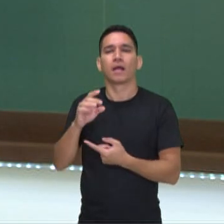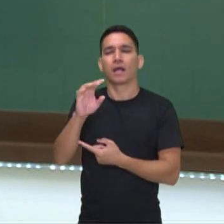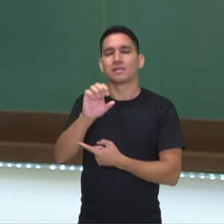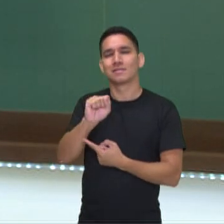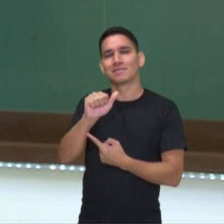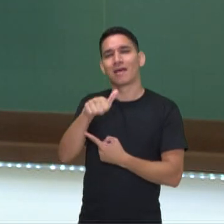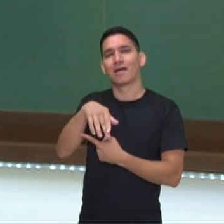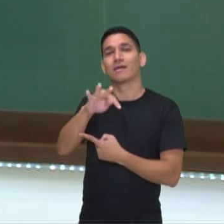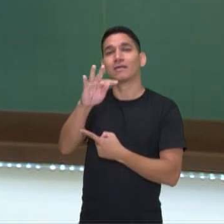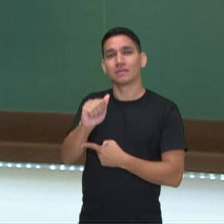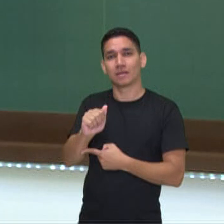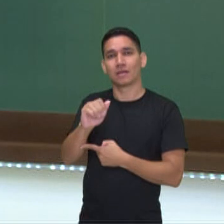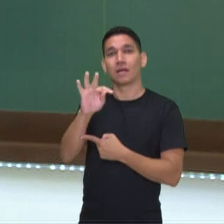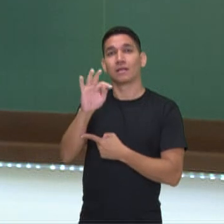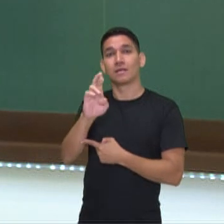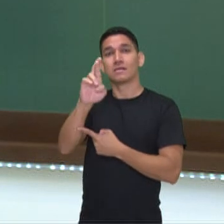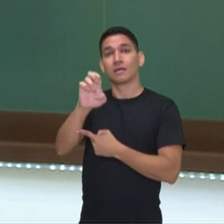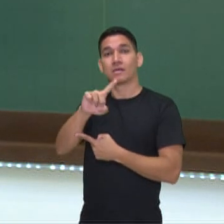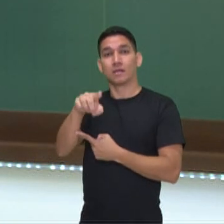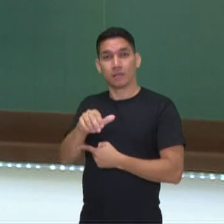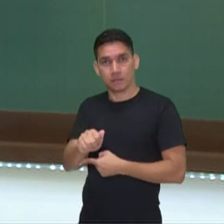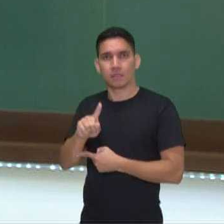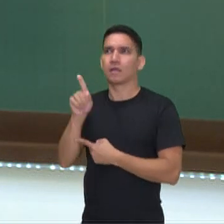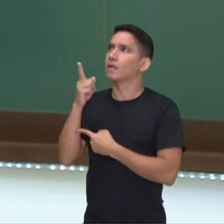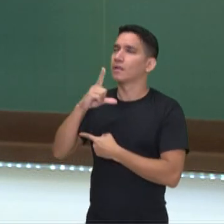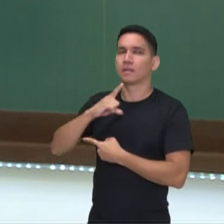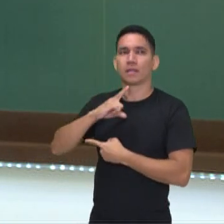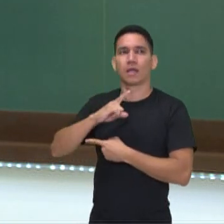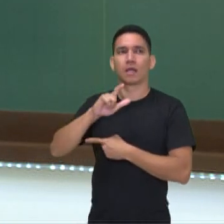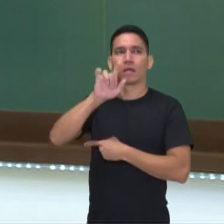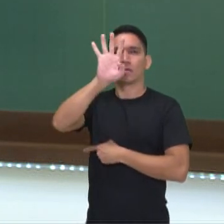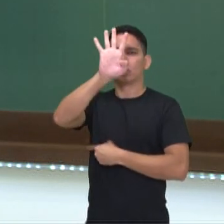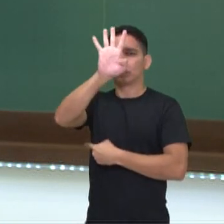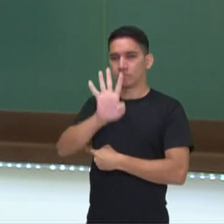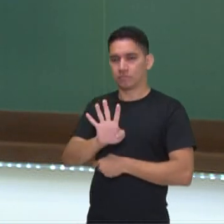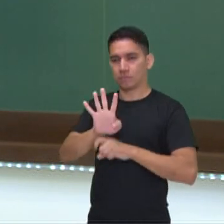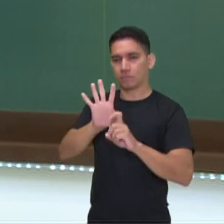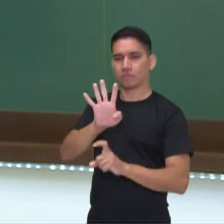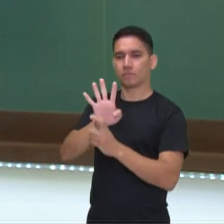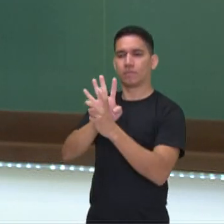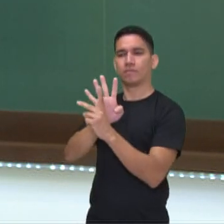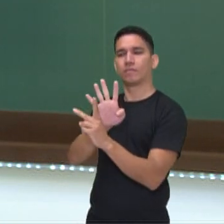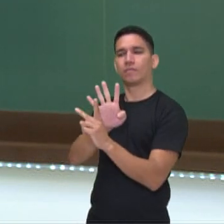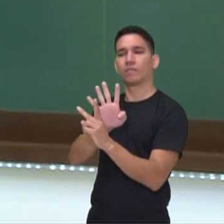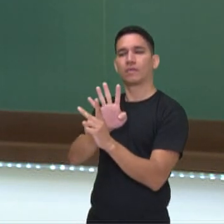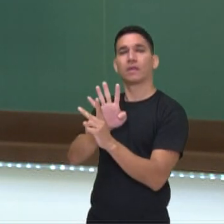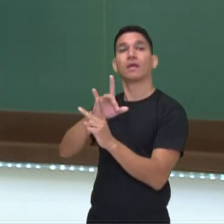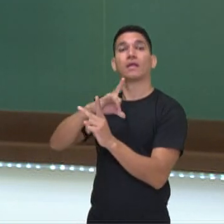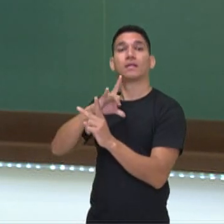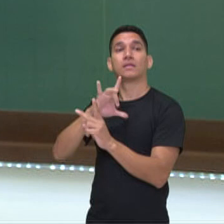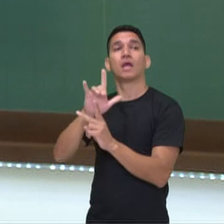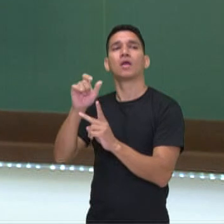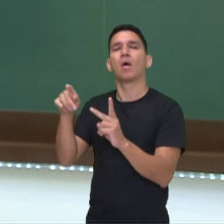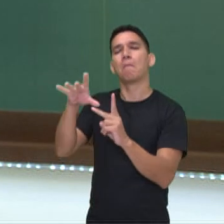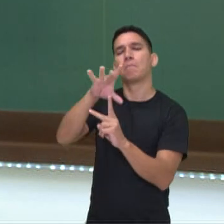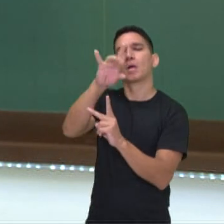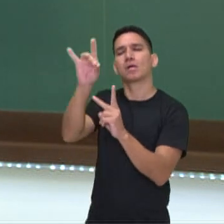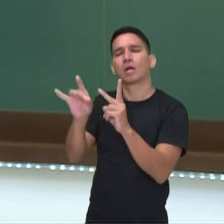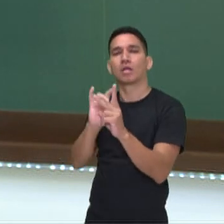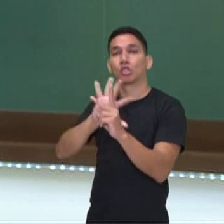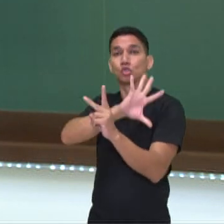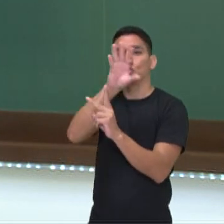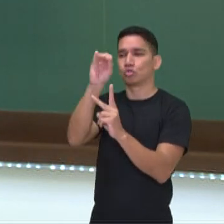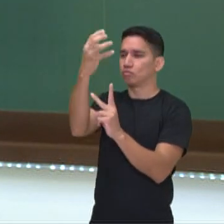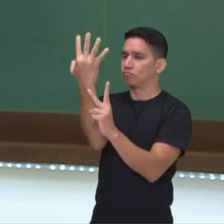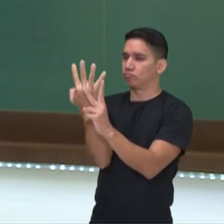escultura entrelaçada na arquitetura, tá? Então aqui a gente só tem a parte da escultura em si, mas tem todo um adorno em